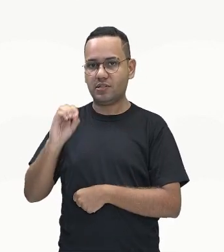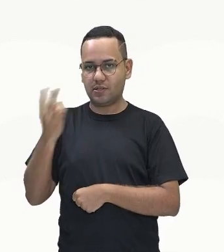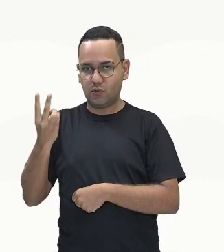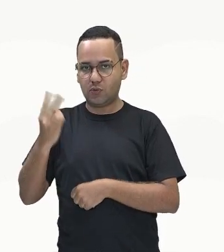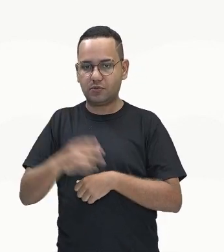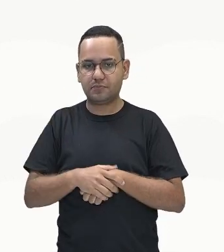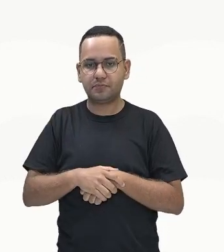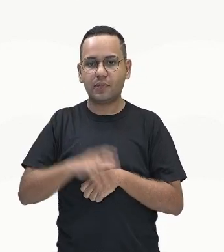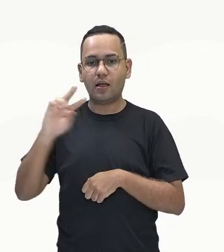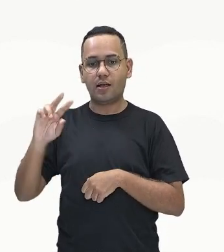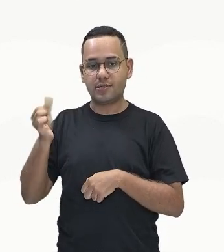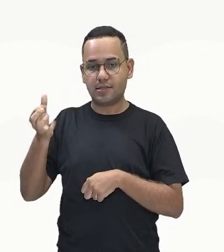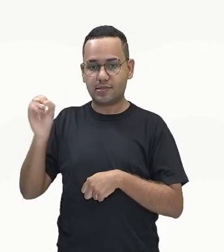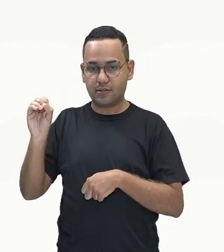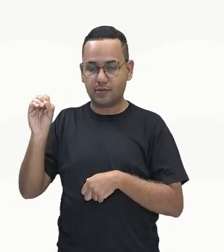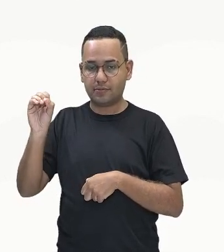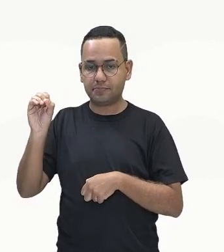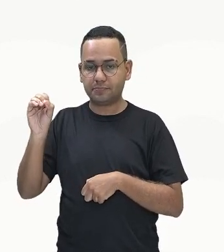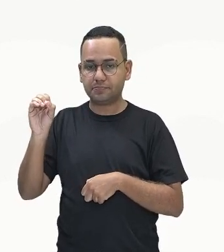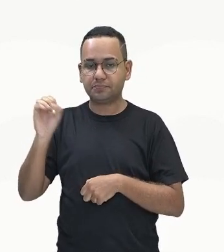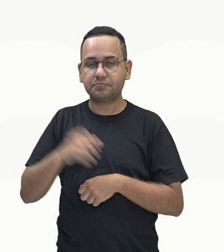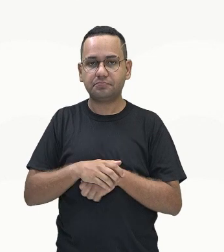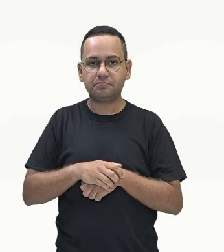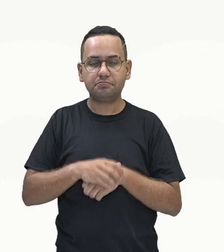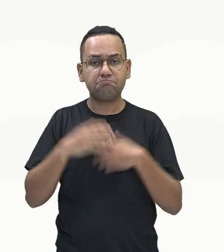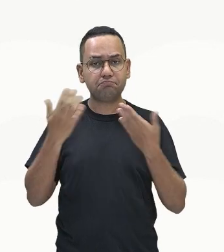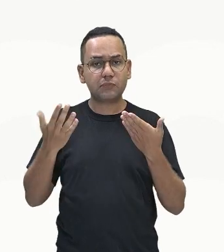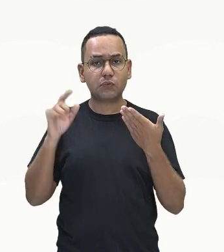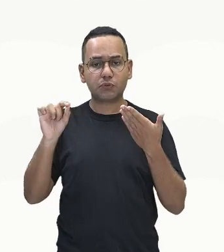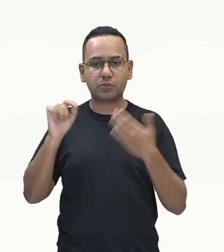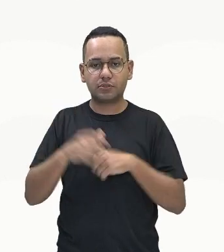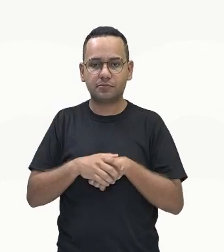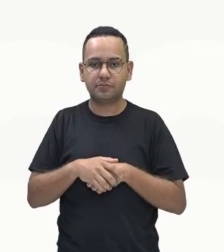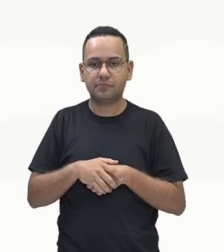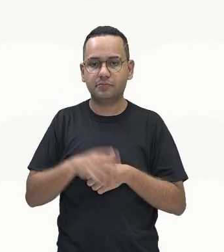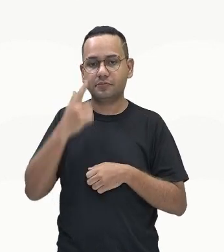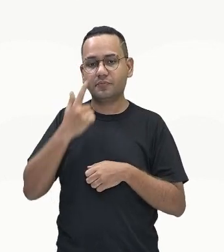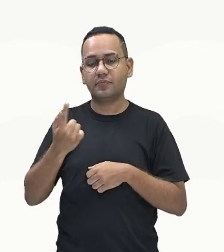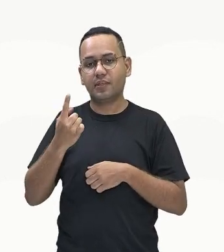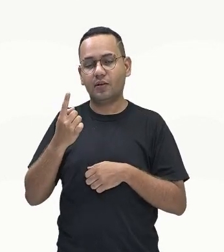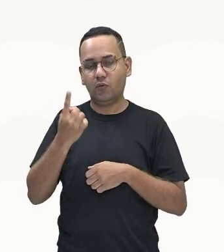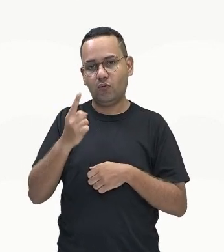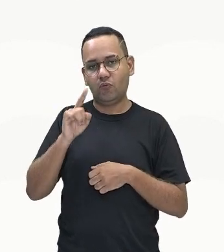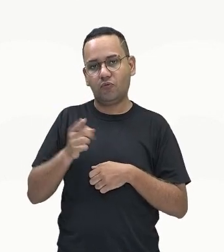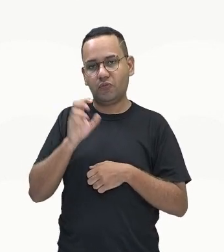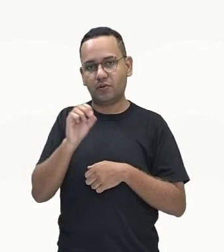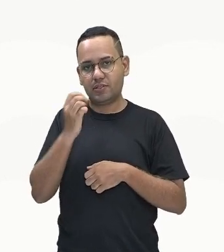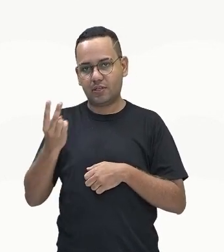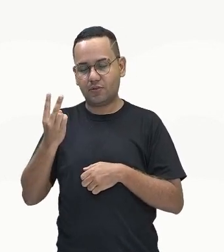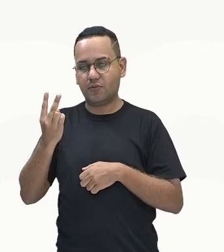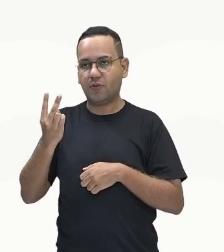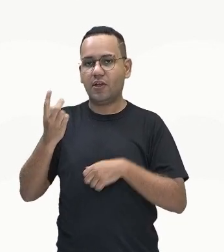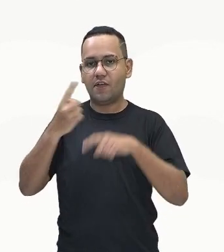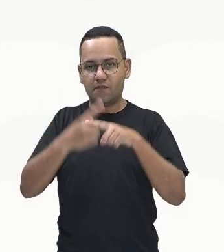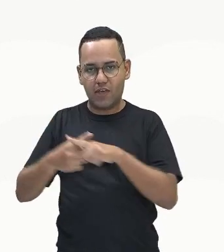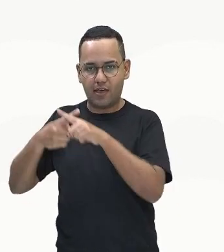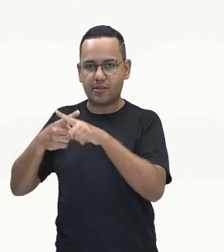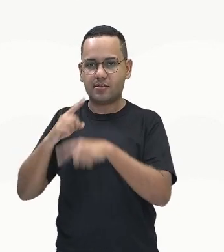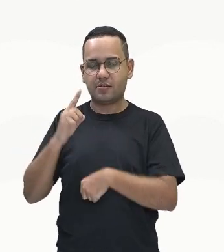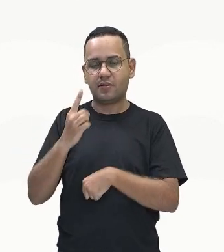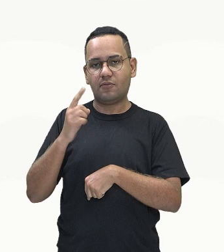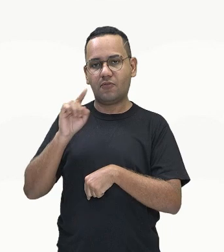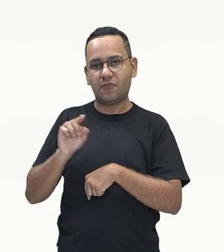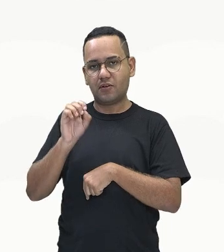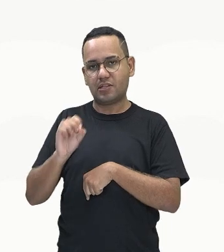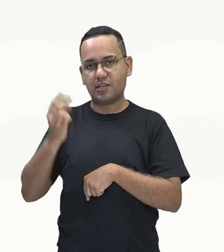1,02 elevado a 60, ou seja, 1,02 vezes 1,02, 60 vezes. Ai,